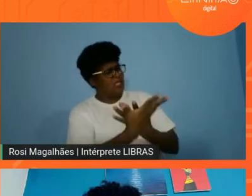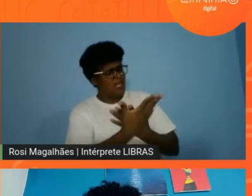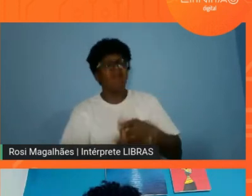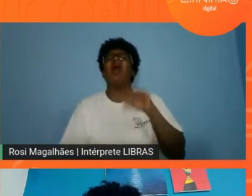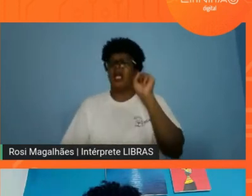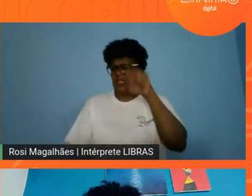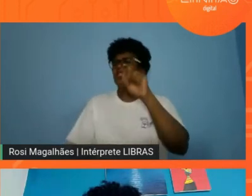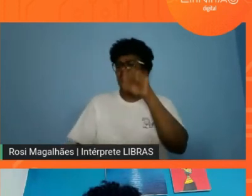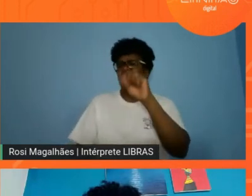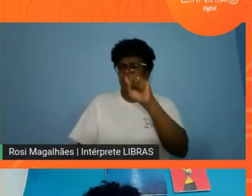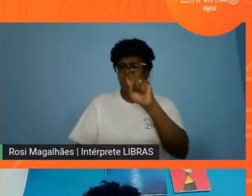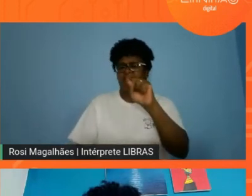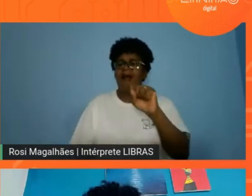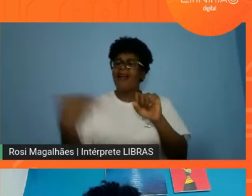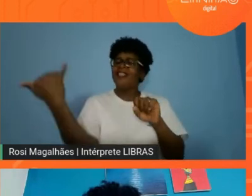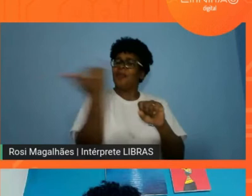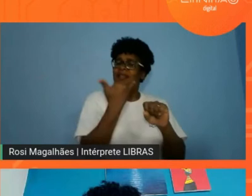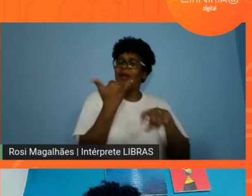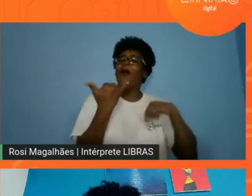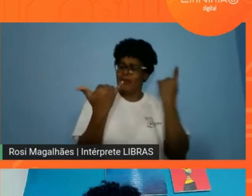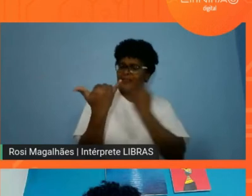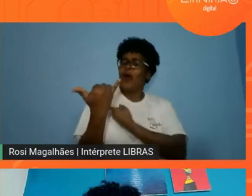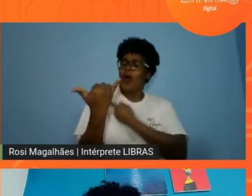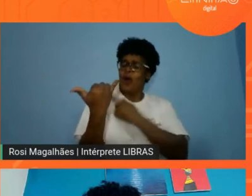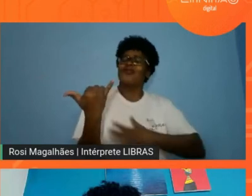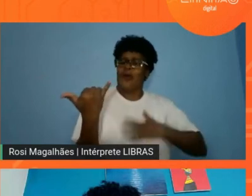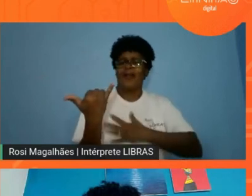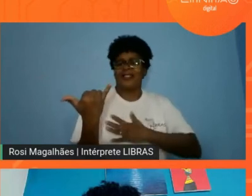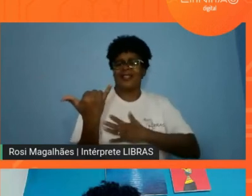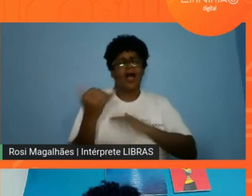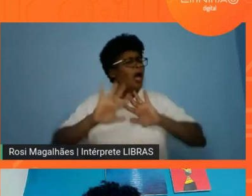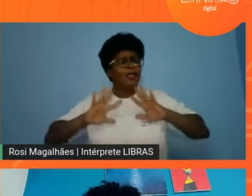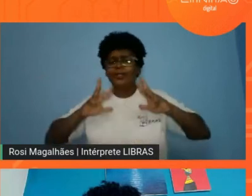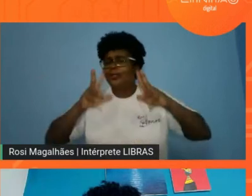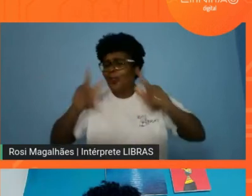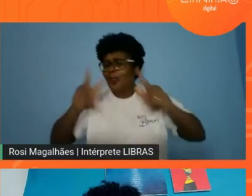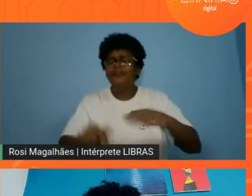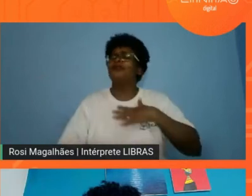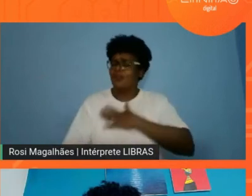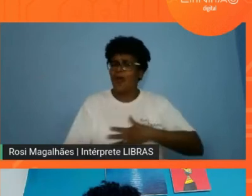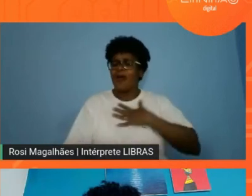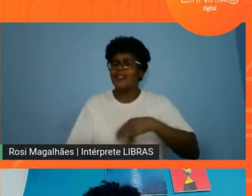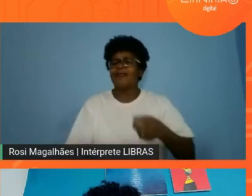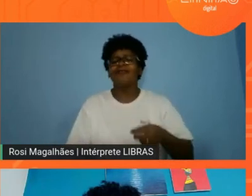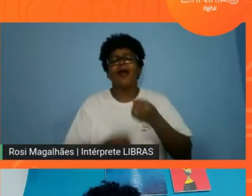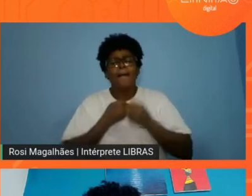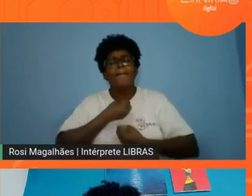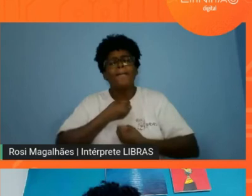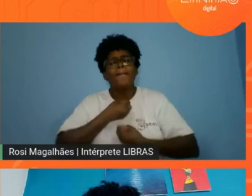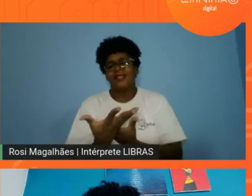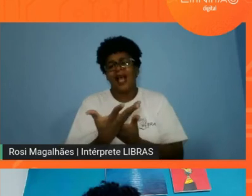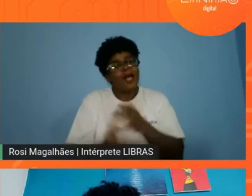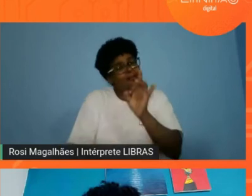gosta. Ele disse, né, é isso, todo mundo gosta de poesia, só não sabe que gosta. E então,